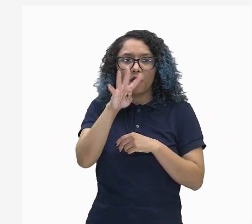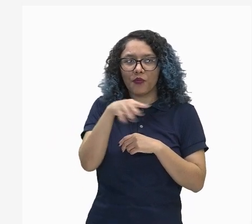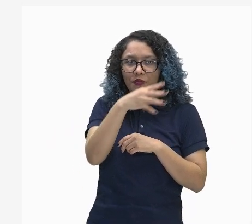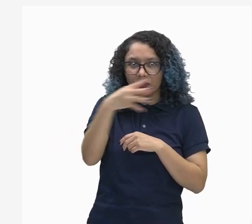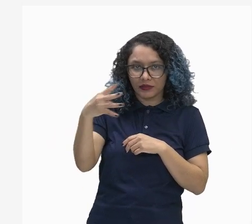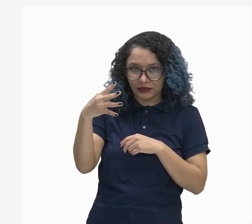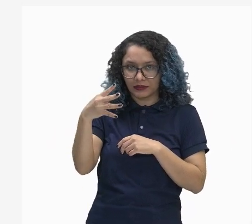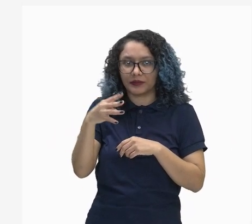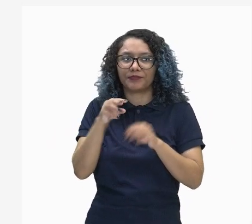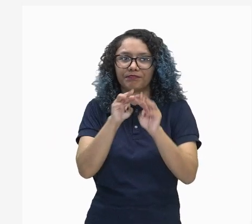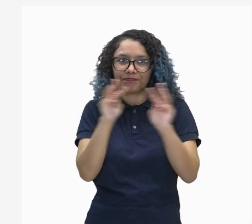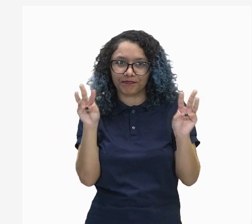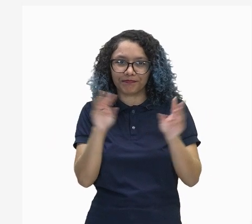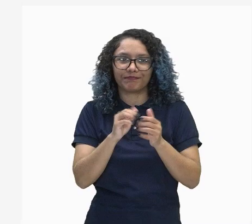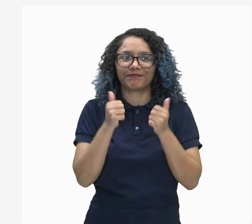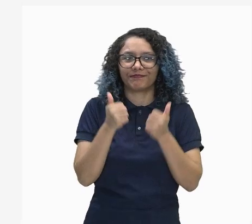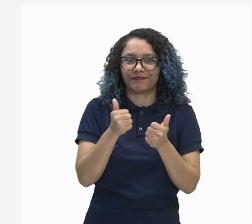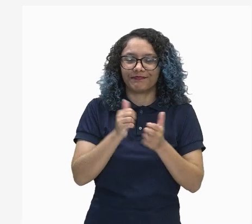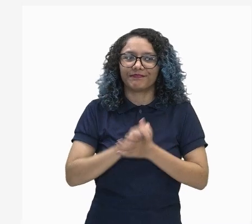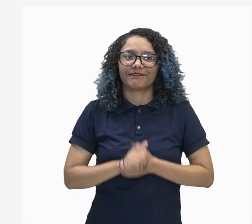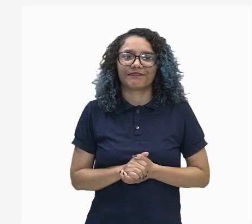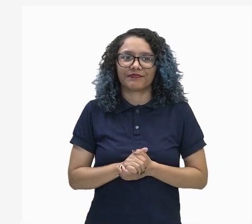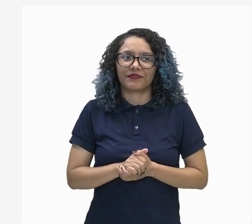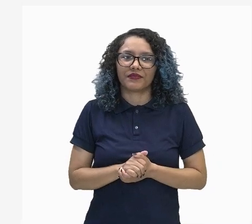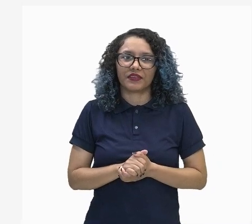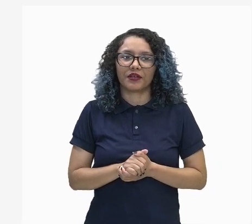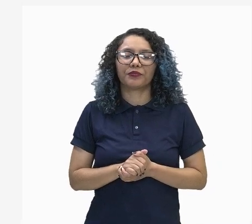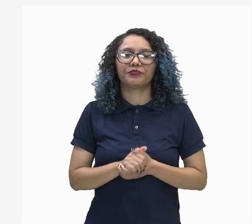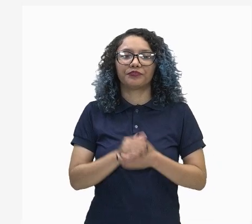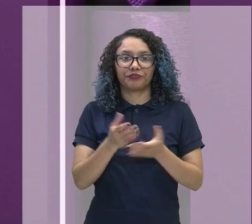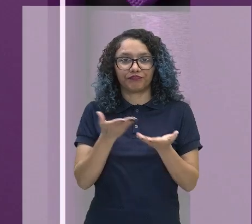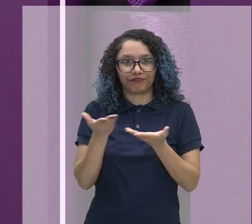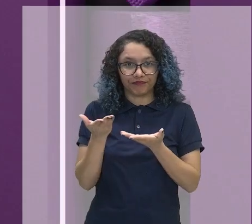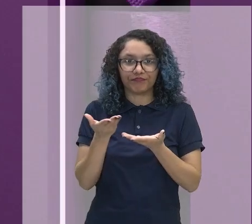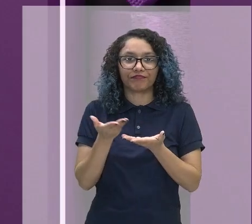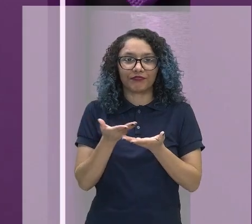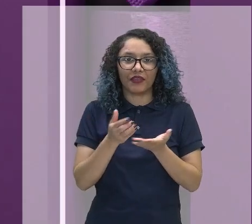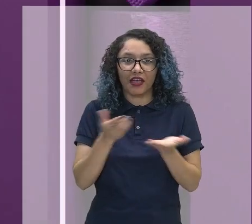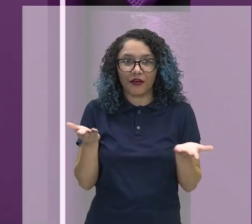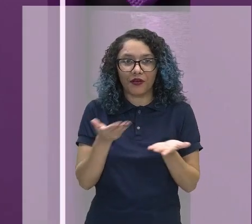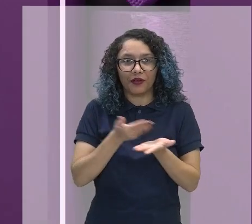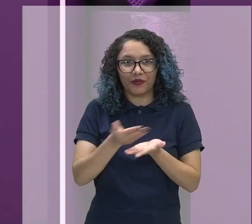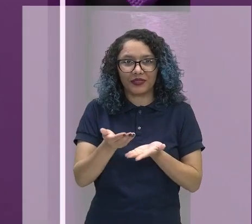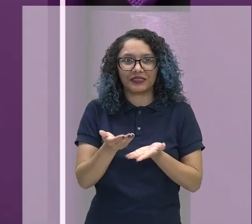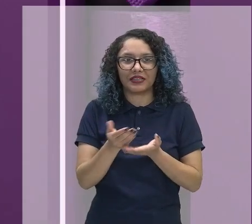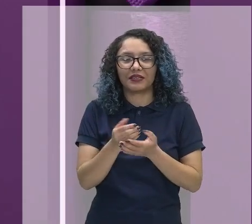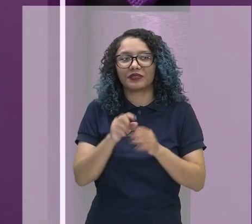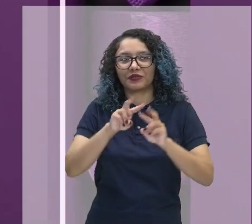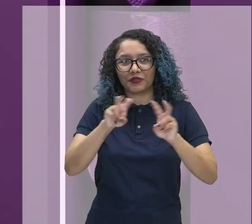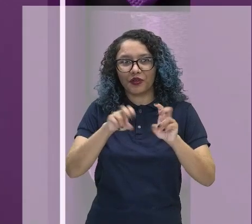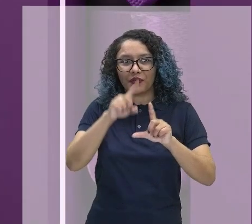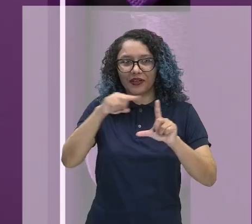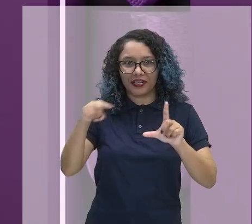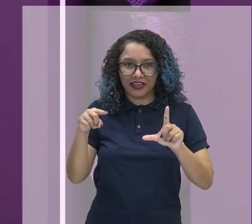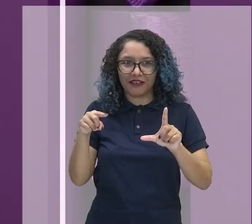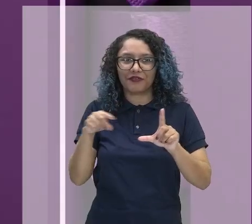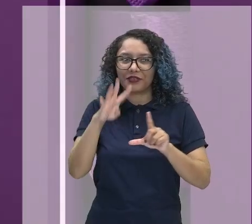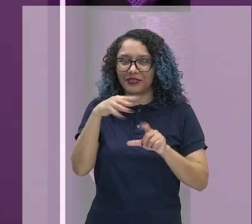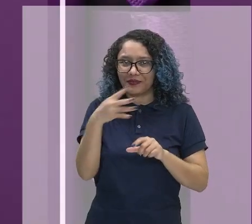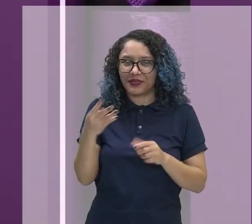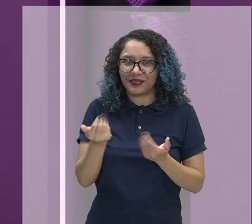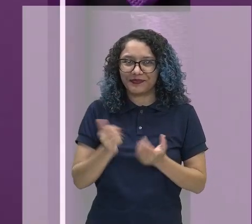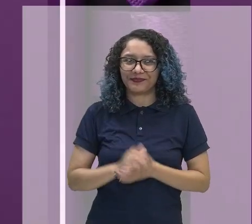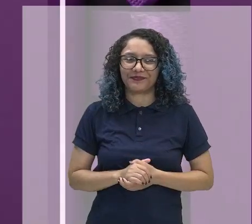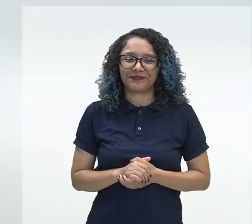planilhas eletrônicas. Tá certo? Então é sobre isso. Vamos lá então à nossa aula sobre gráficos e